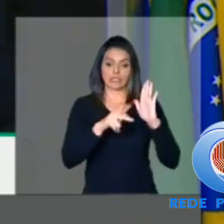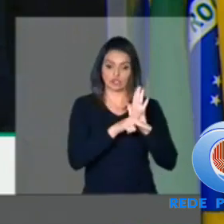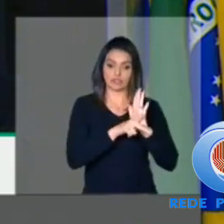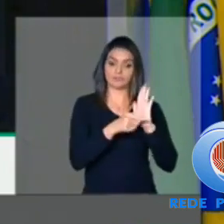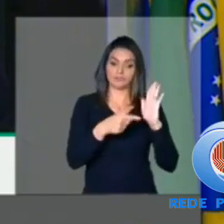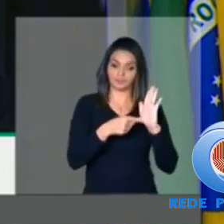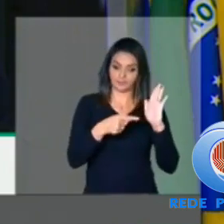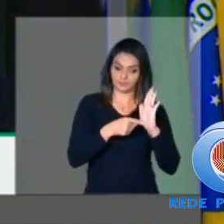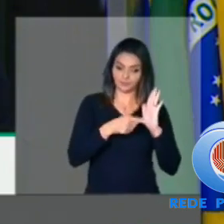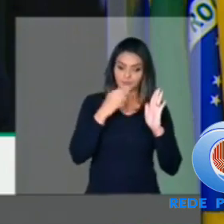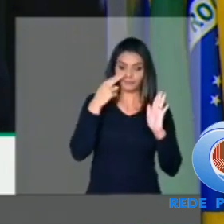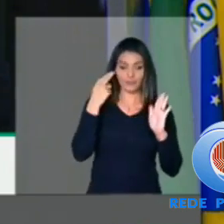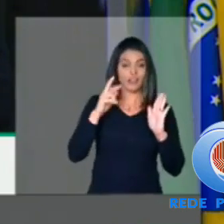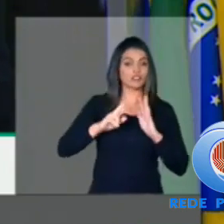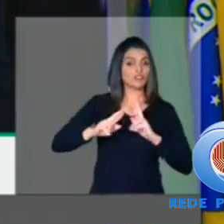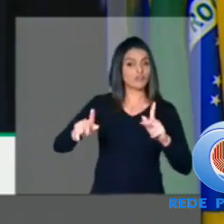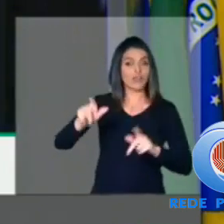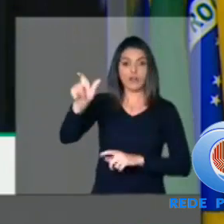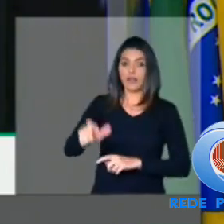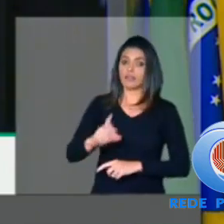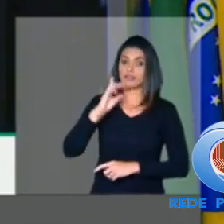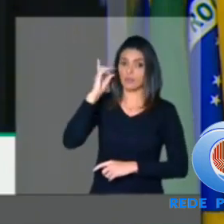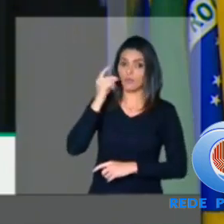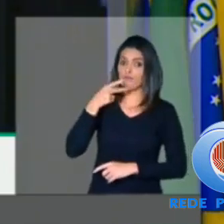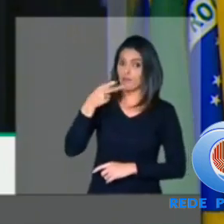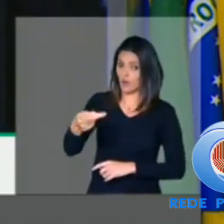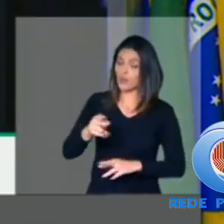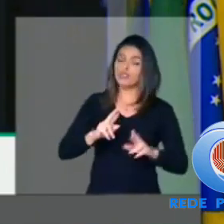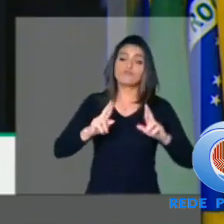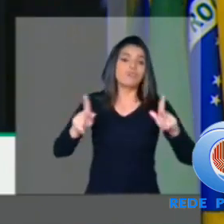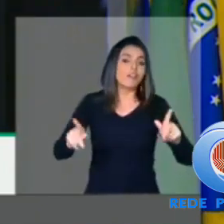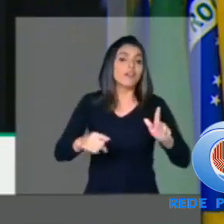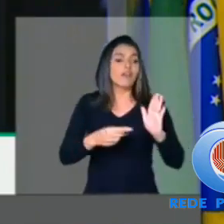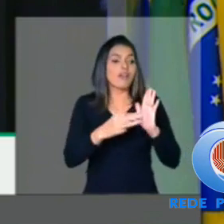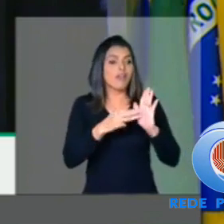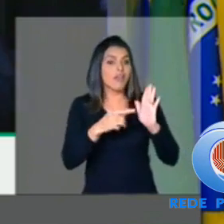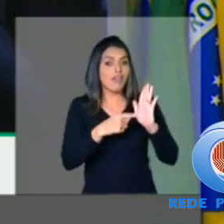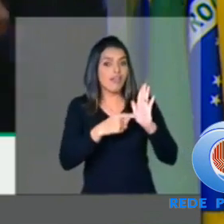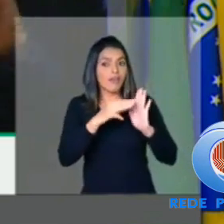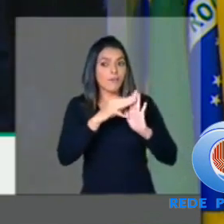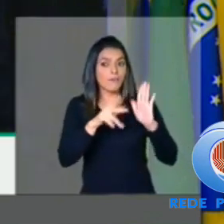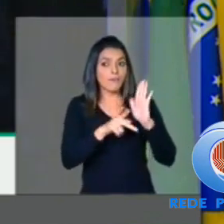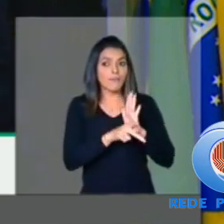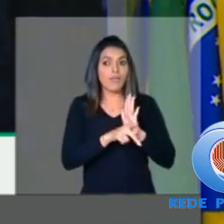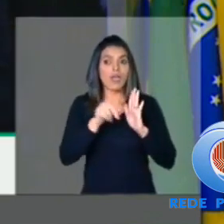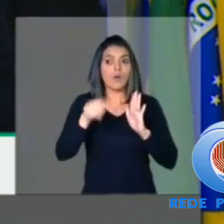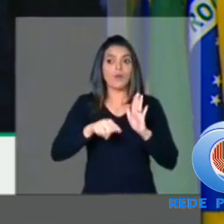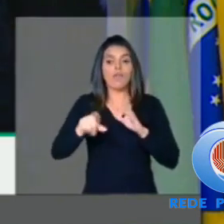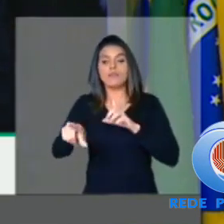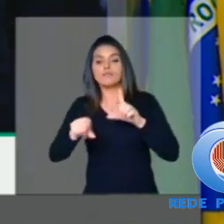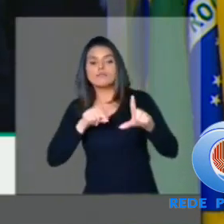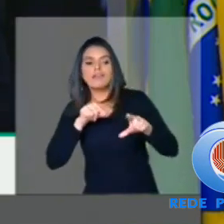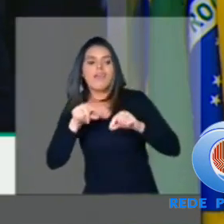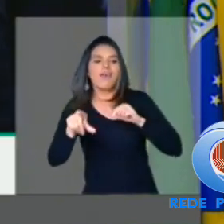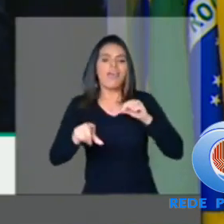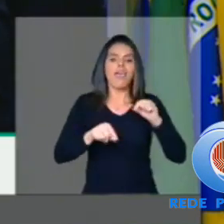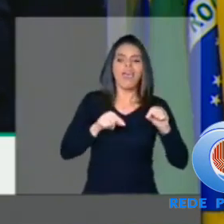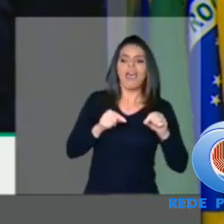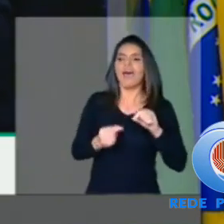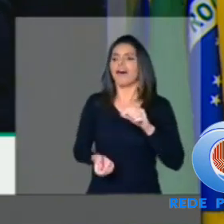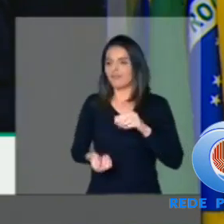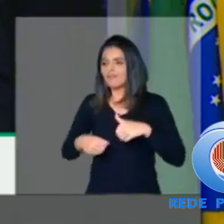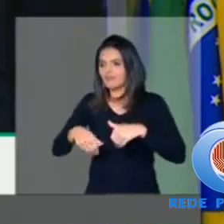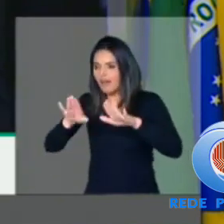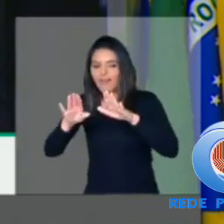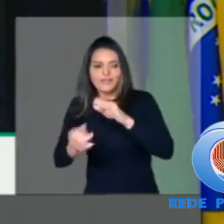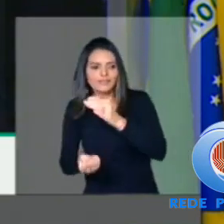deputada que me antecedeu falou, ela deixa de considerar seletivo o empreendedorismo. Porque